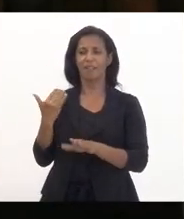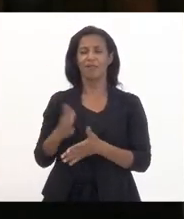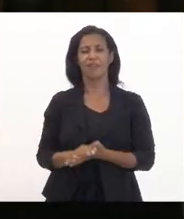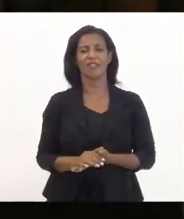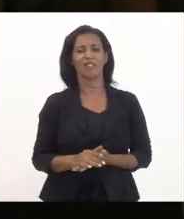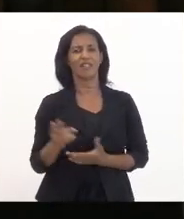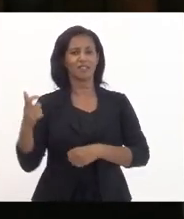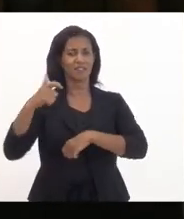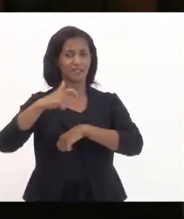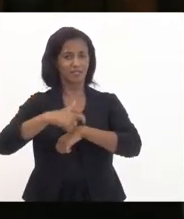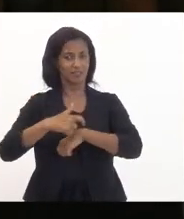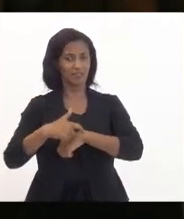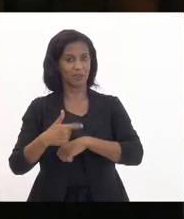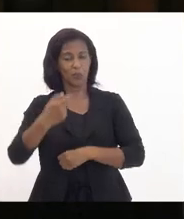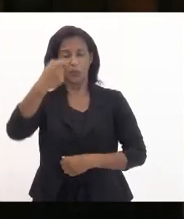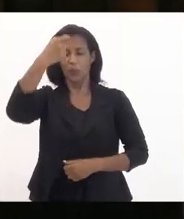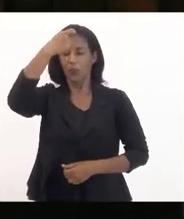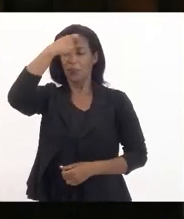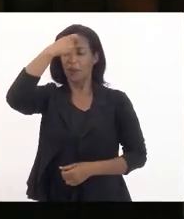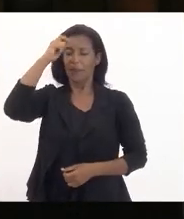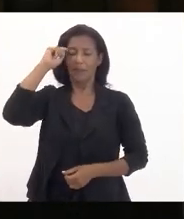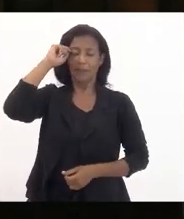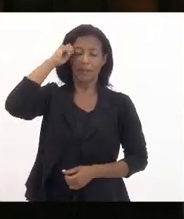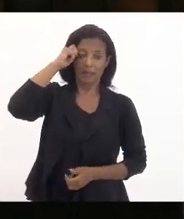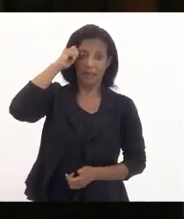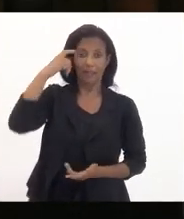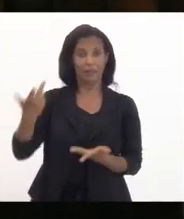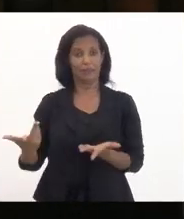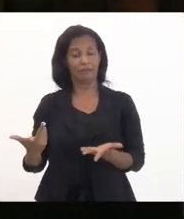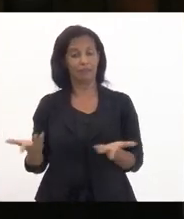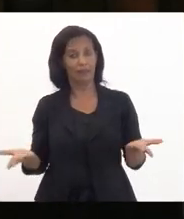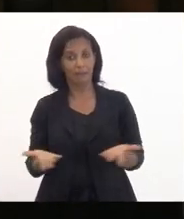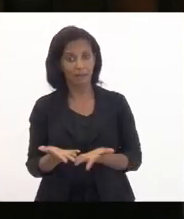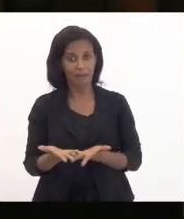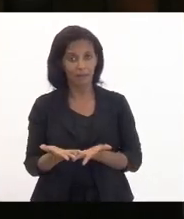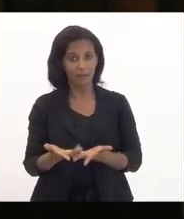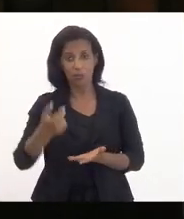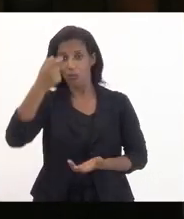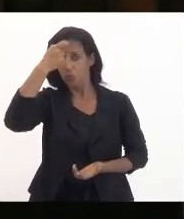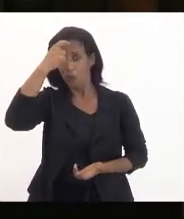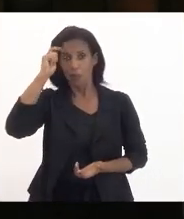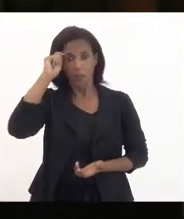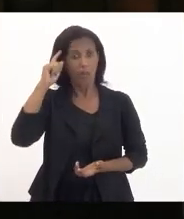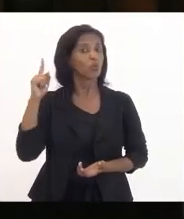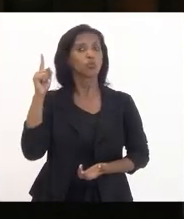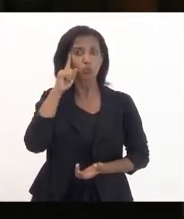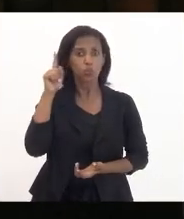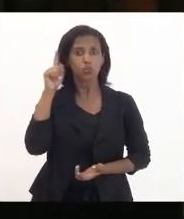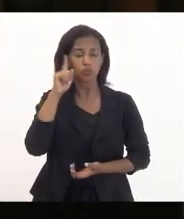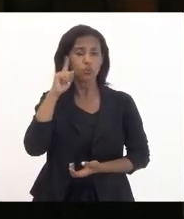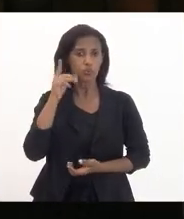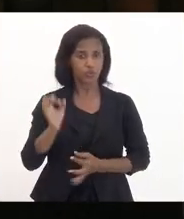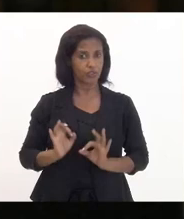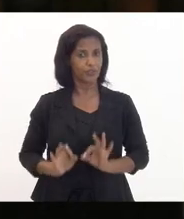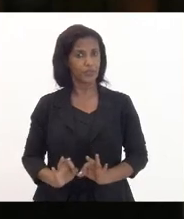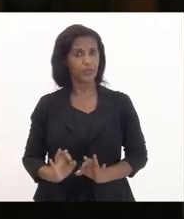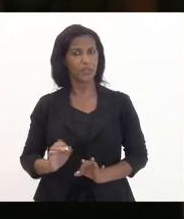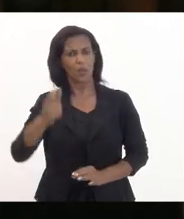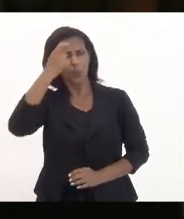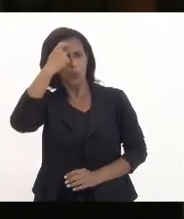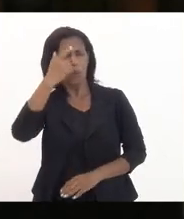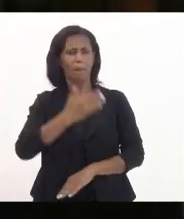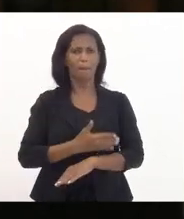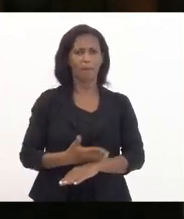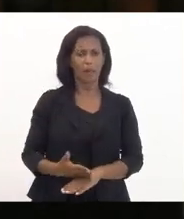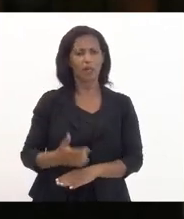e nesse momento de consciência negra, que, aliás, consciência negra é todo dia do ano, consciência branca, consciência